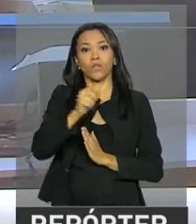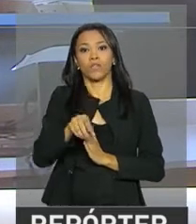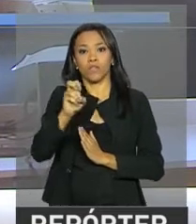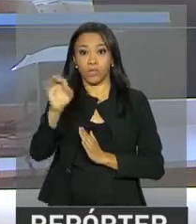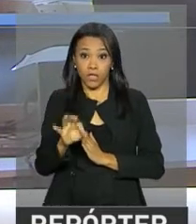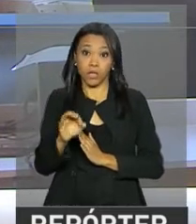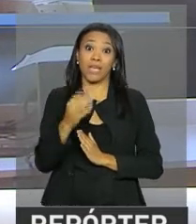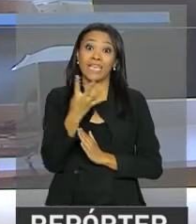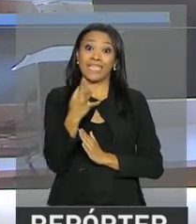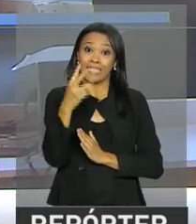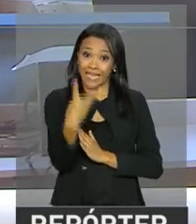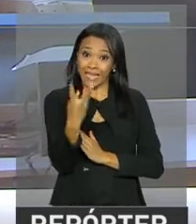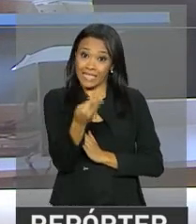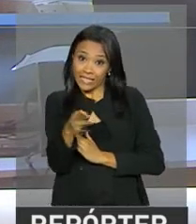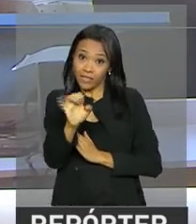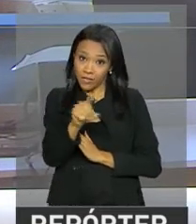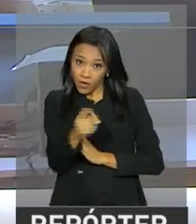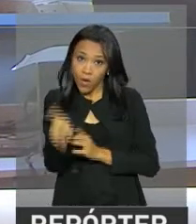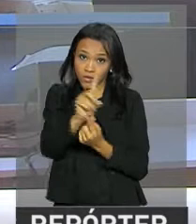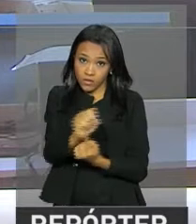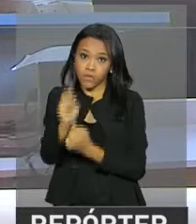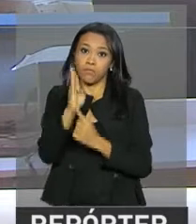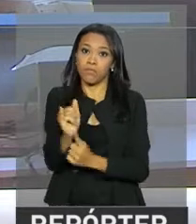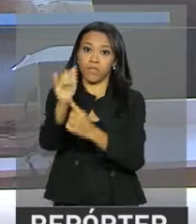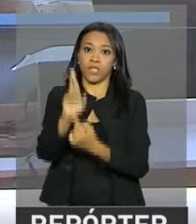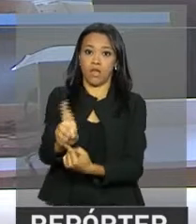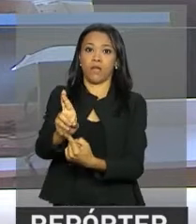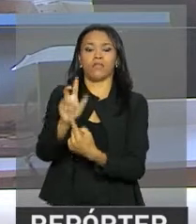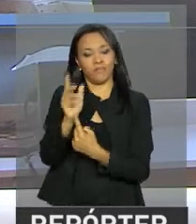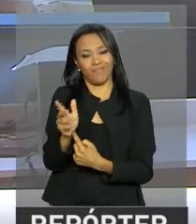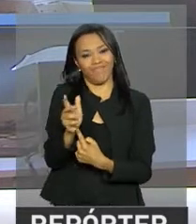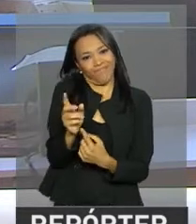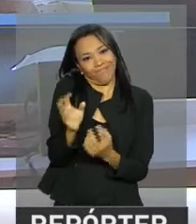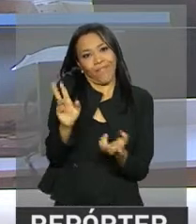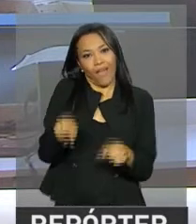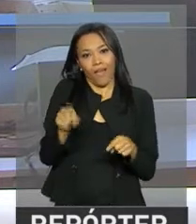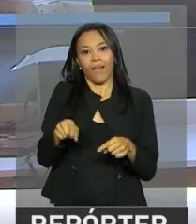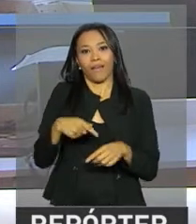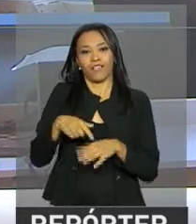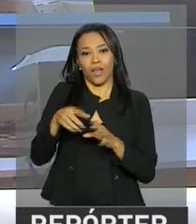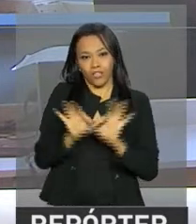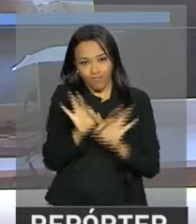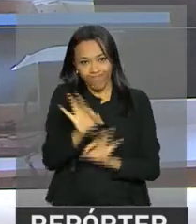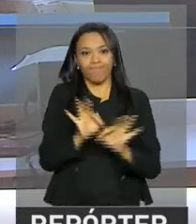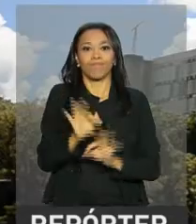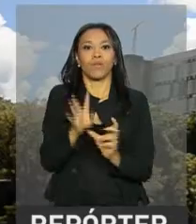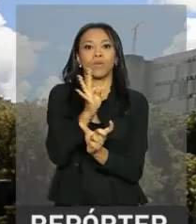e 100 bilhões de reais mesmo com o aumento o resultado ficou dentro do previsto pelo tesouro nacional